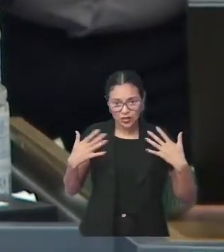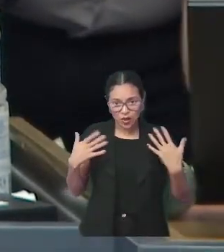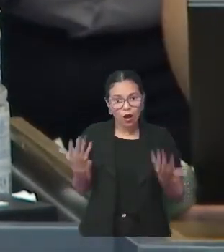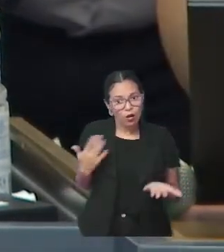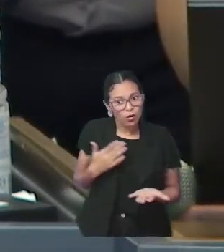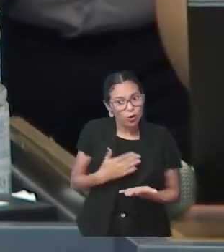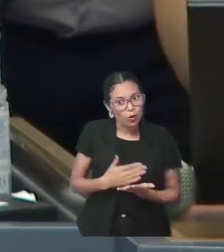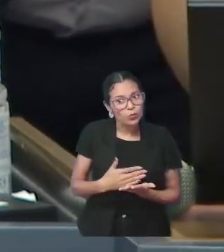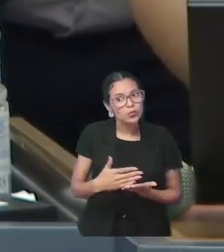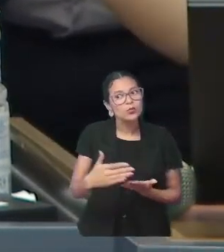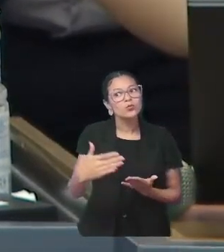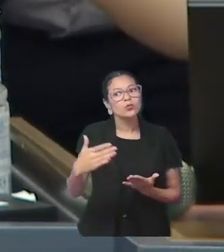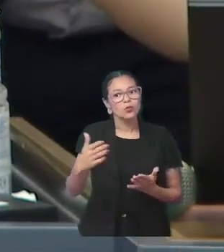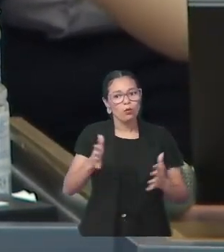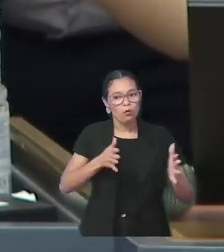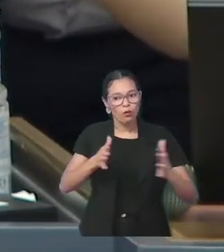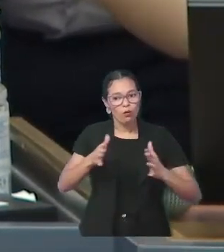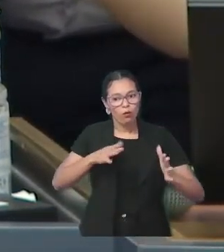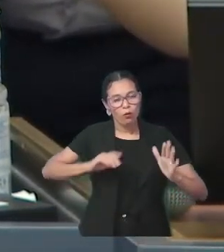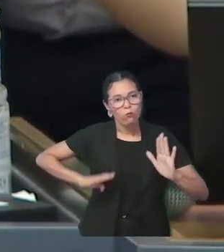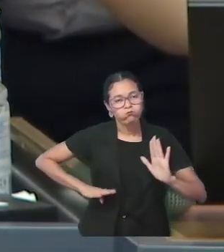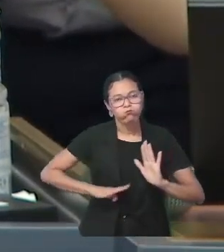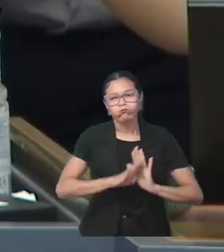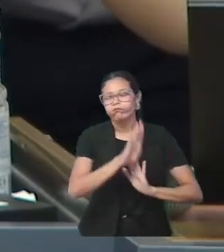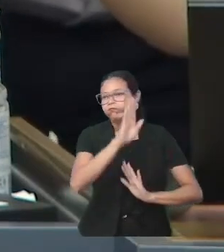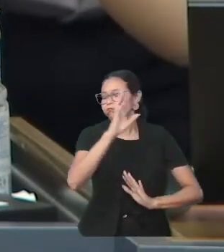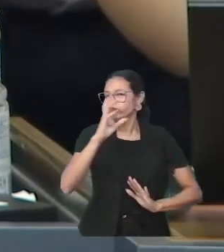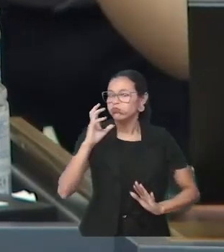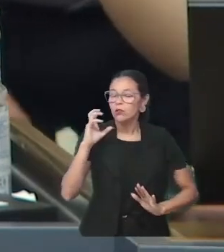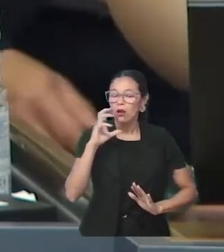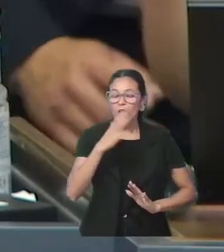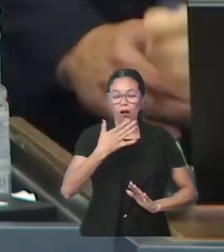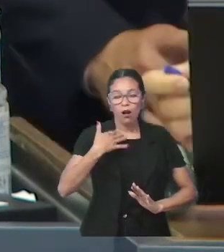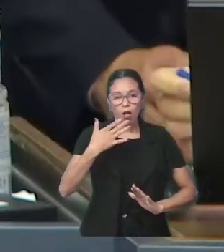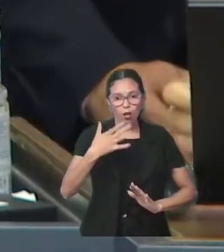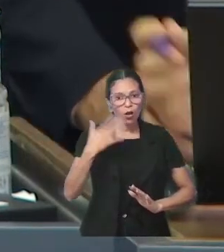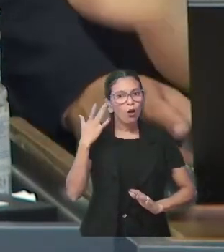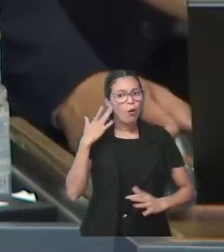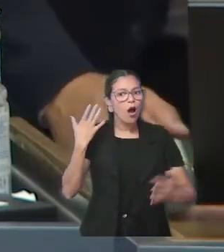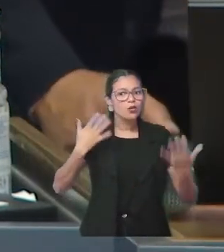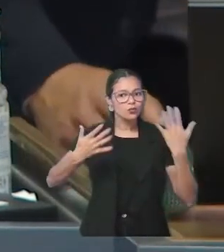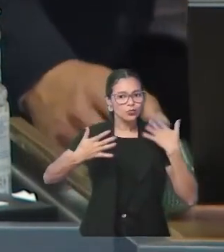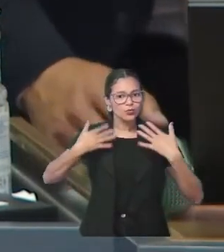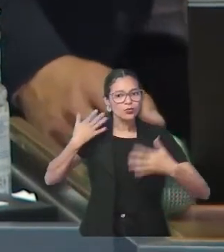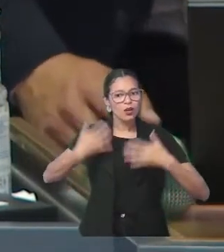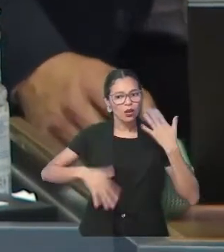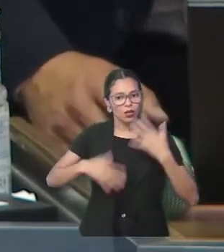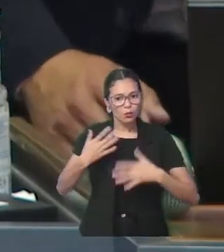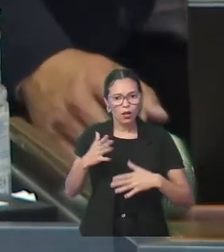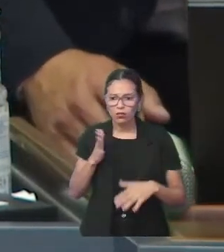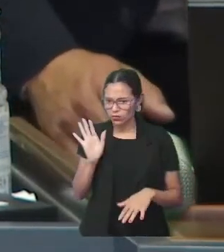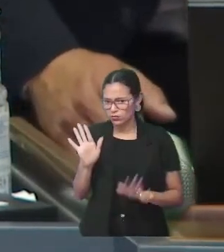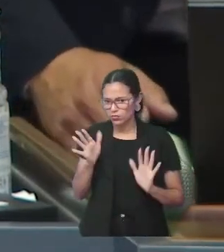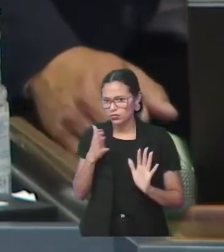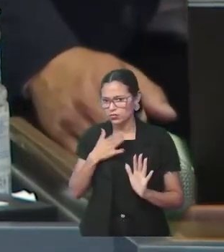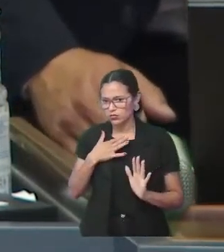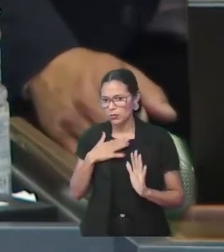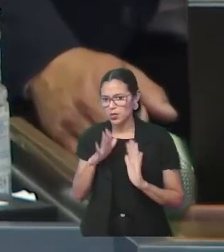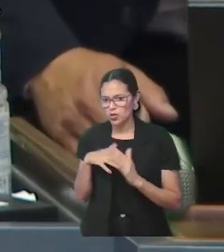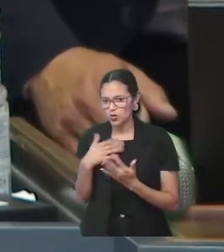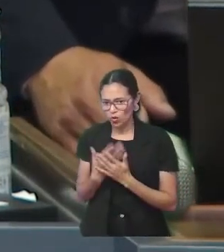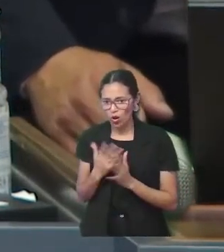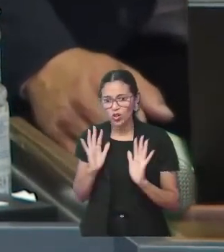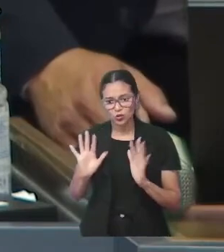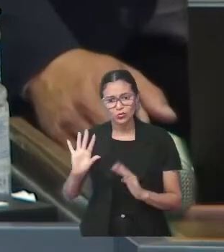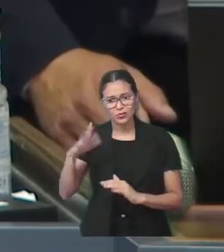que a onda de calor está vindo muito forte, eu acho que isso atrapalha também todos os alunos, por causa que na minha escola já chegou alunos de